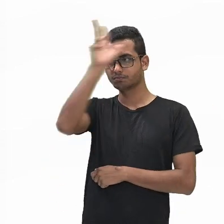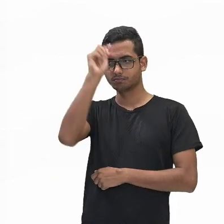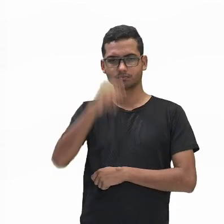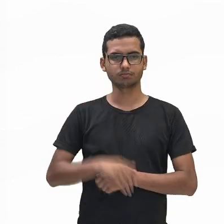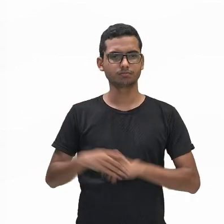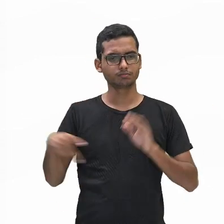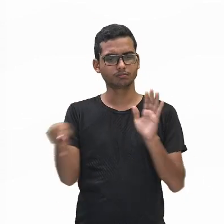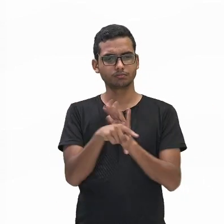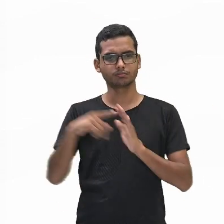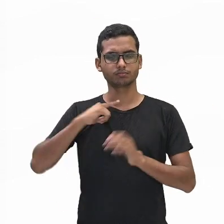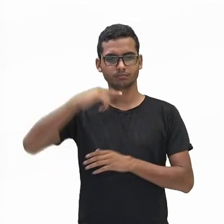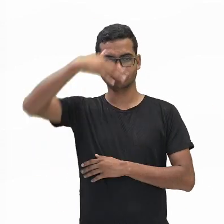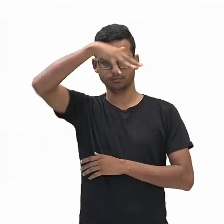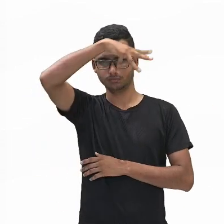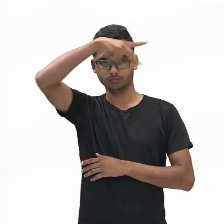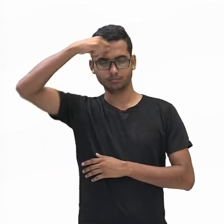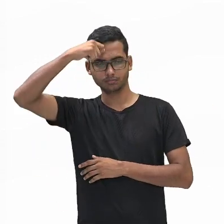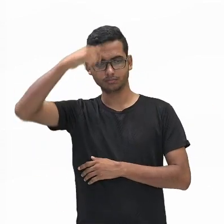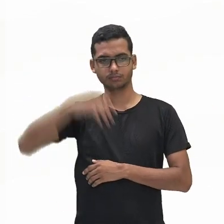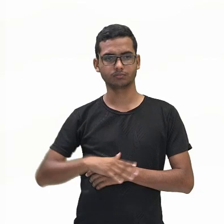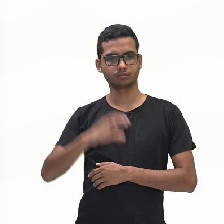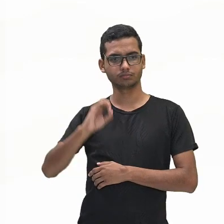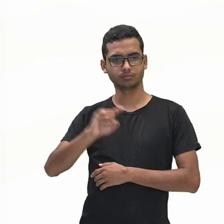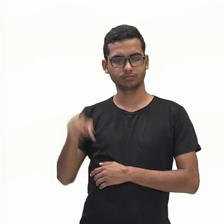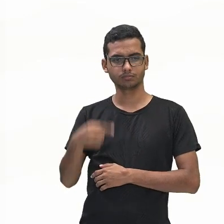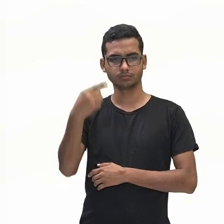era Manaus, aí, com um índice de